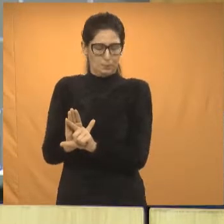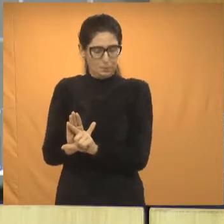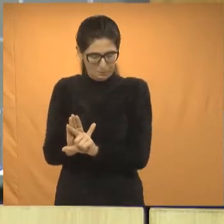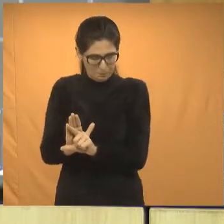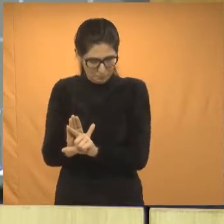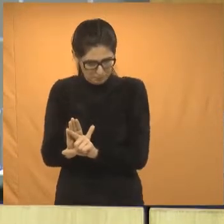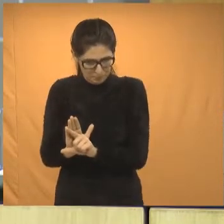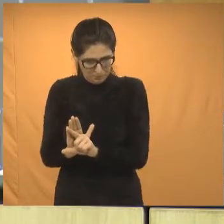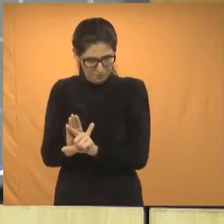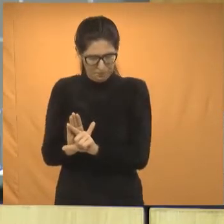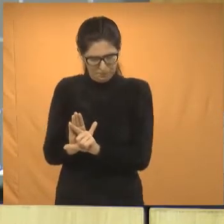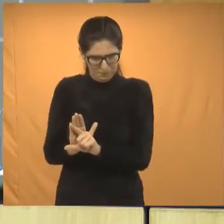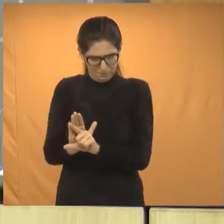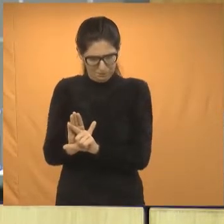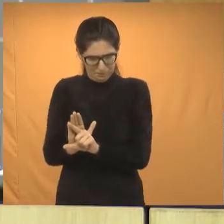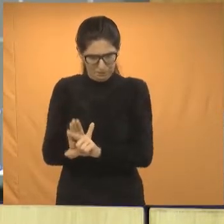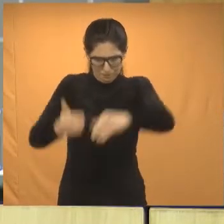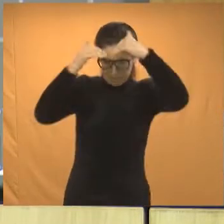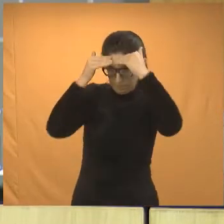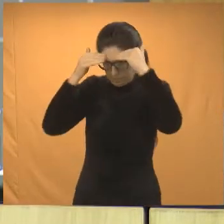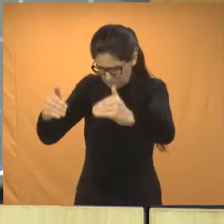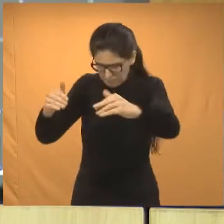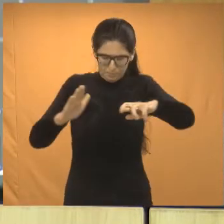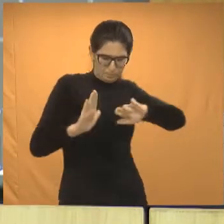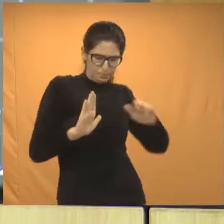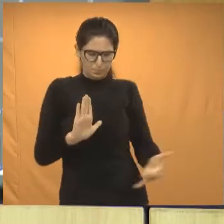a mais restritiva.